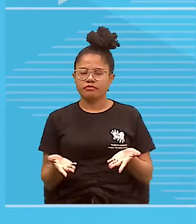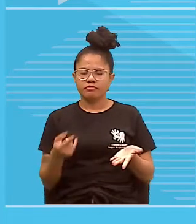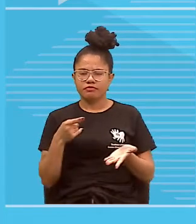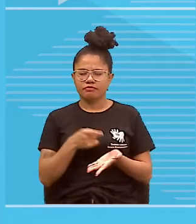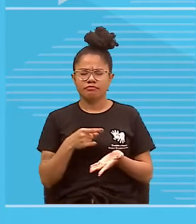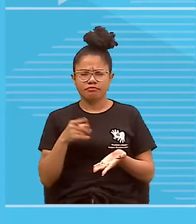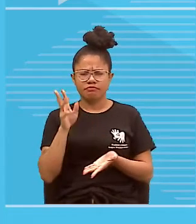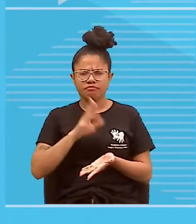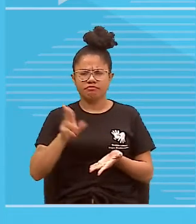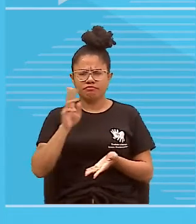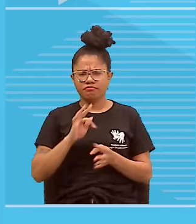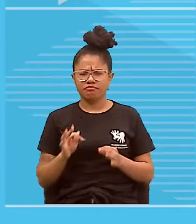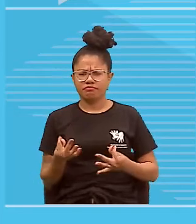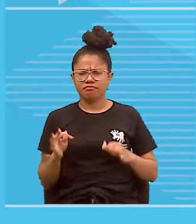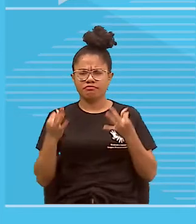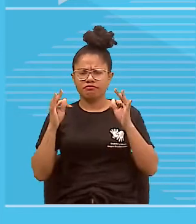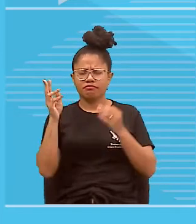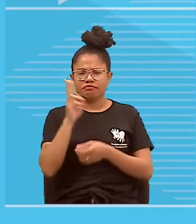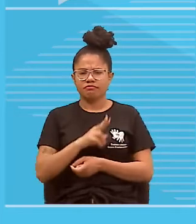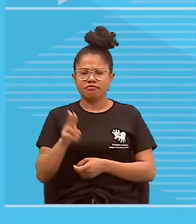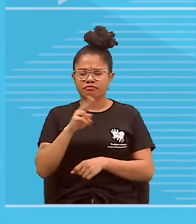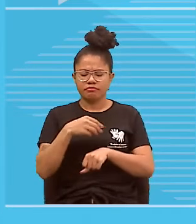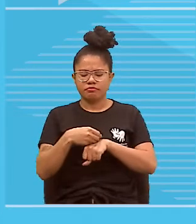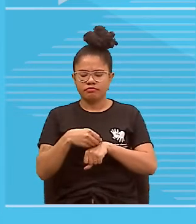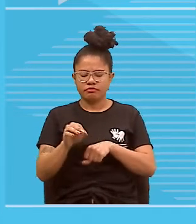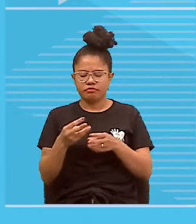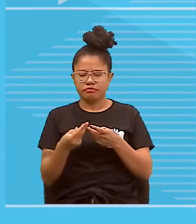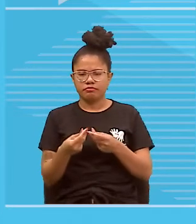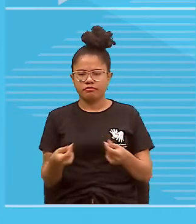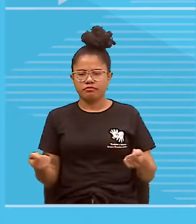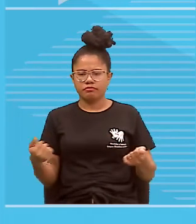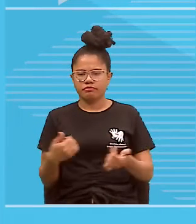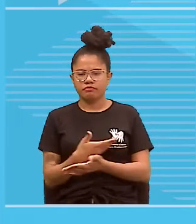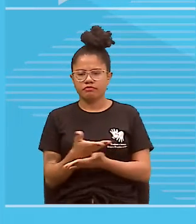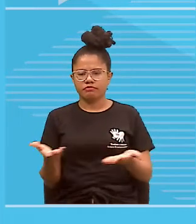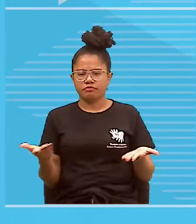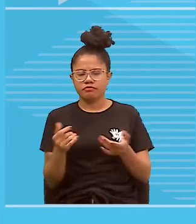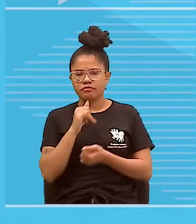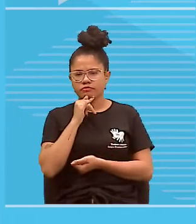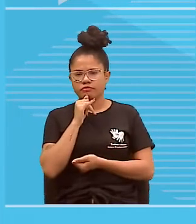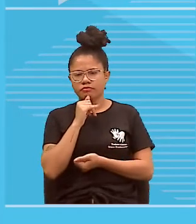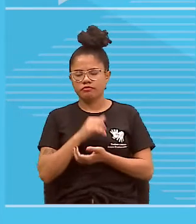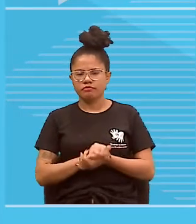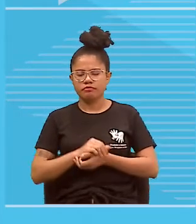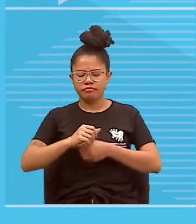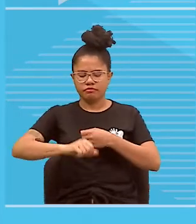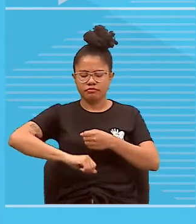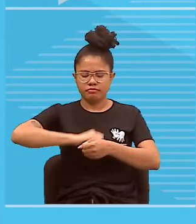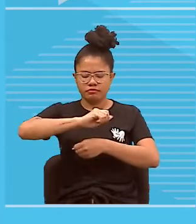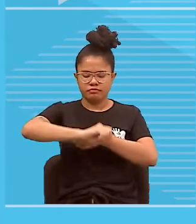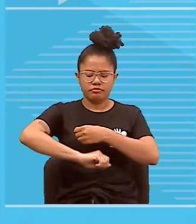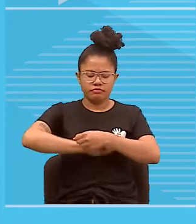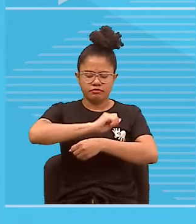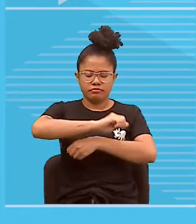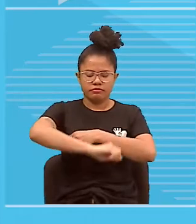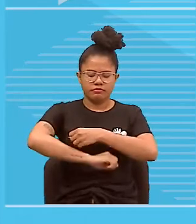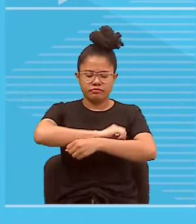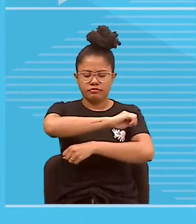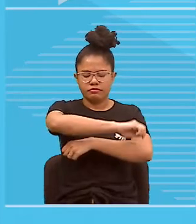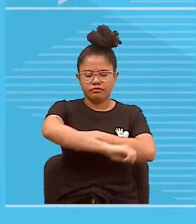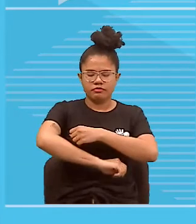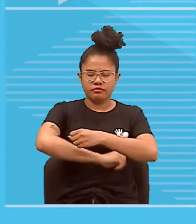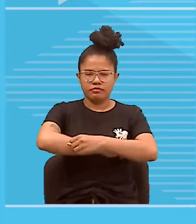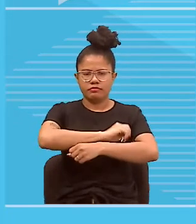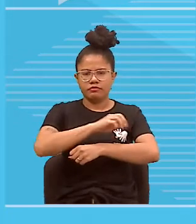é um é uma tecnologia utilizada em fósseis né então você pega as múmias né que são diferentes de fósseis mas a gente